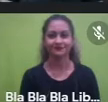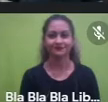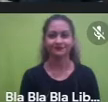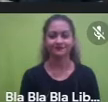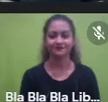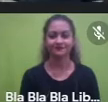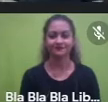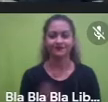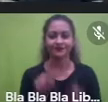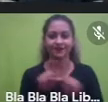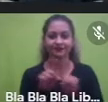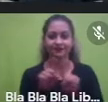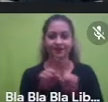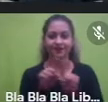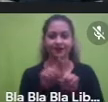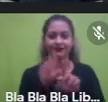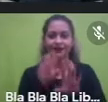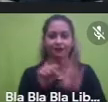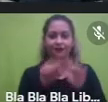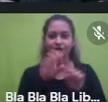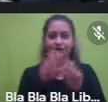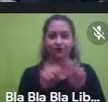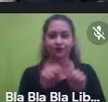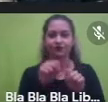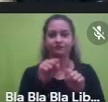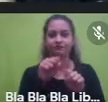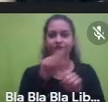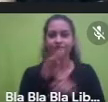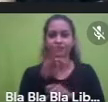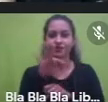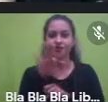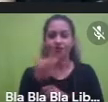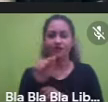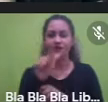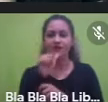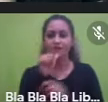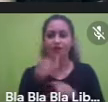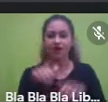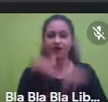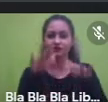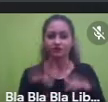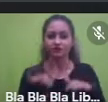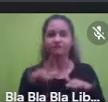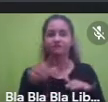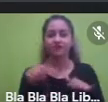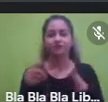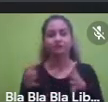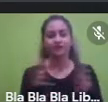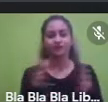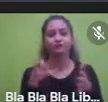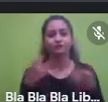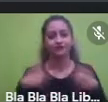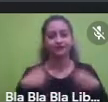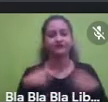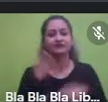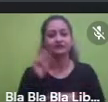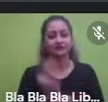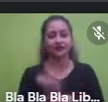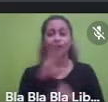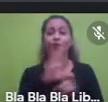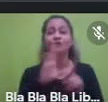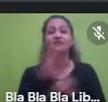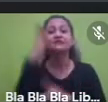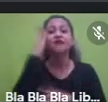Captura da biota aquática. O que é importante nessas áreas? Tem que ter a comunidade. É a comunidade que sabe onde está o peixe,